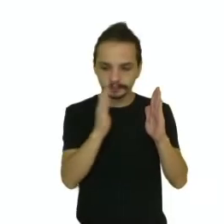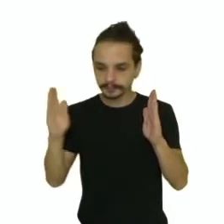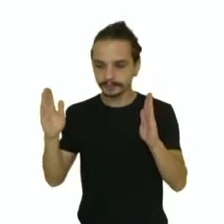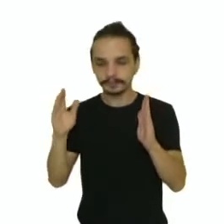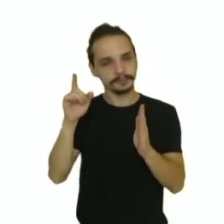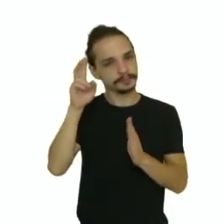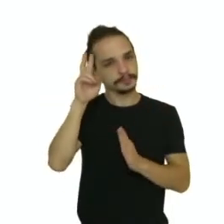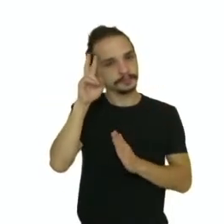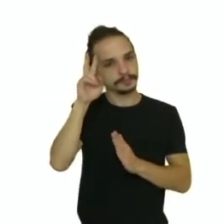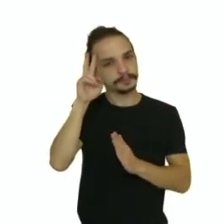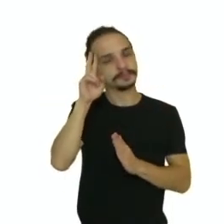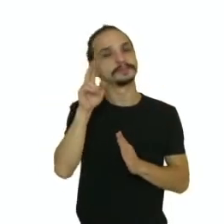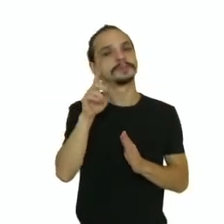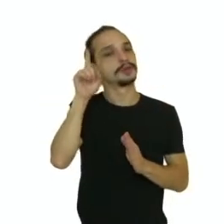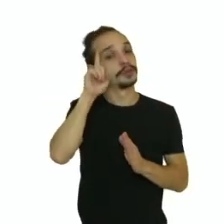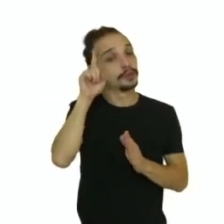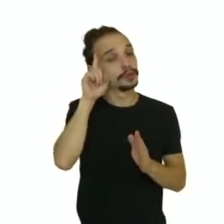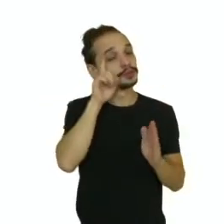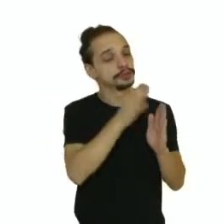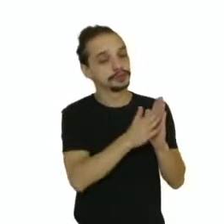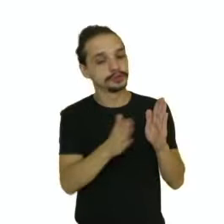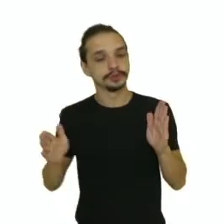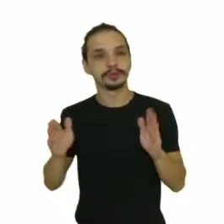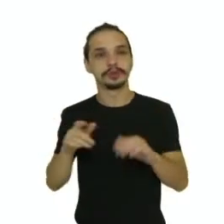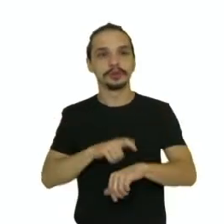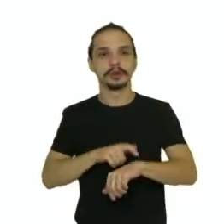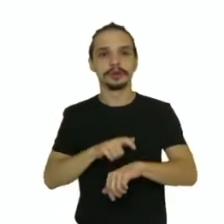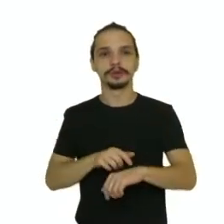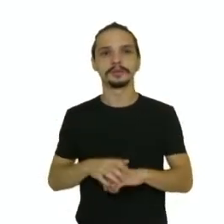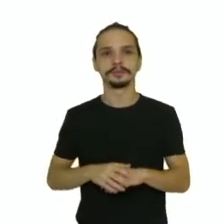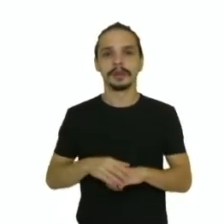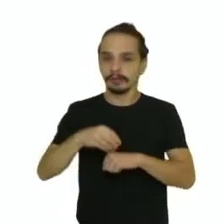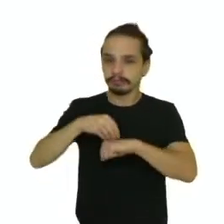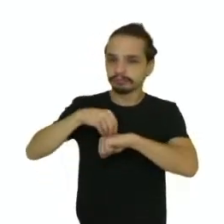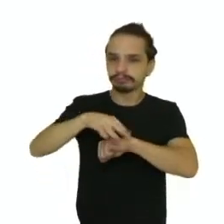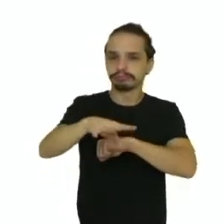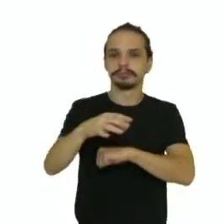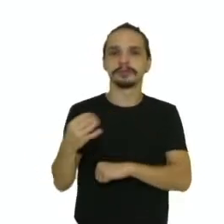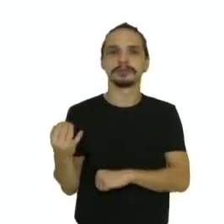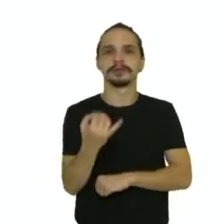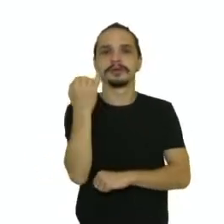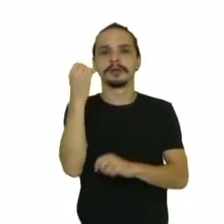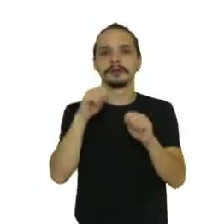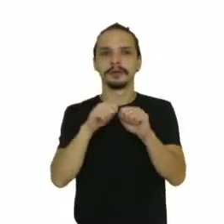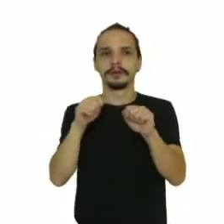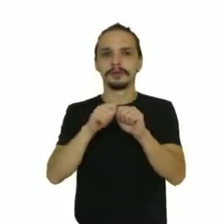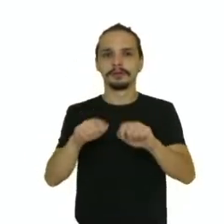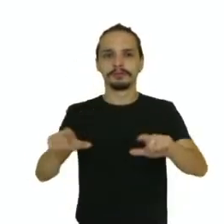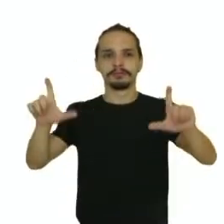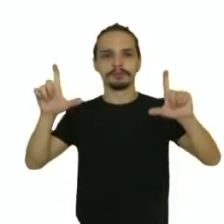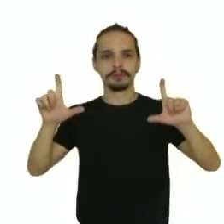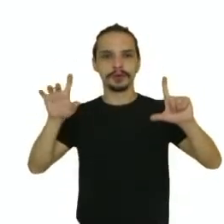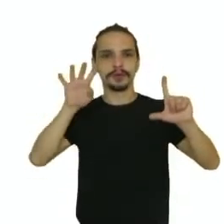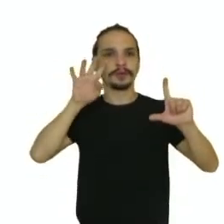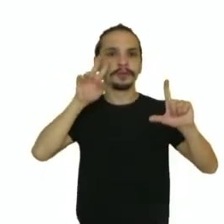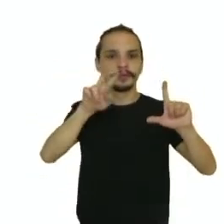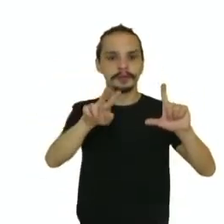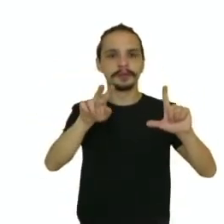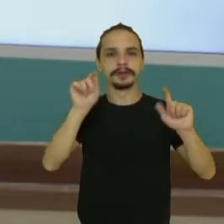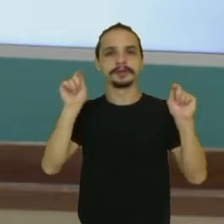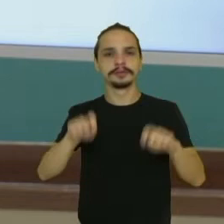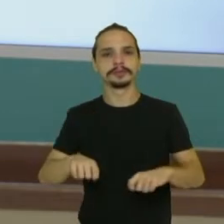horários então uma dica importante é você montar um painel com os horários né e aqui eu coloquei para que a criança consiga